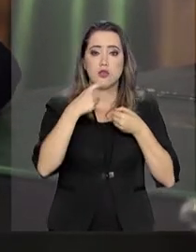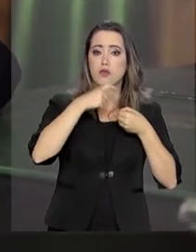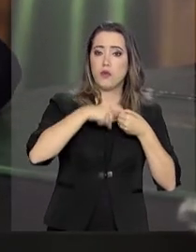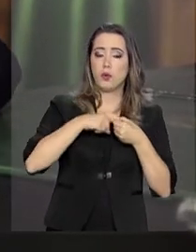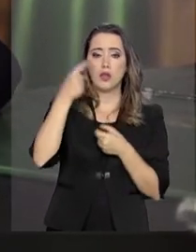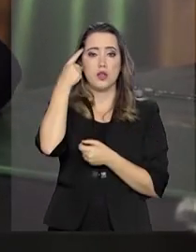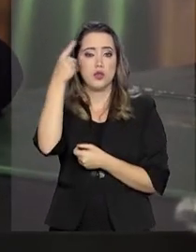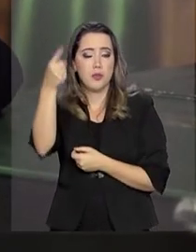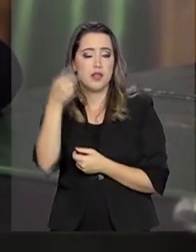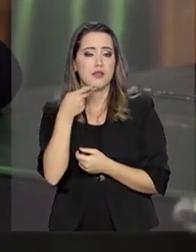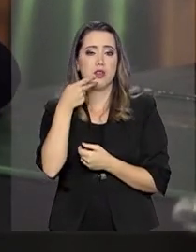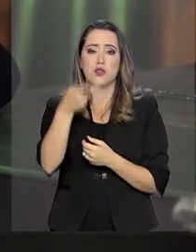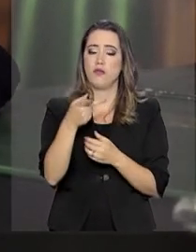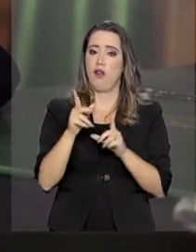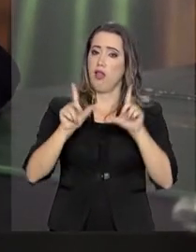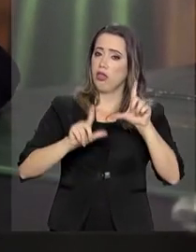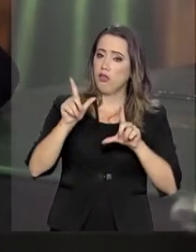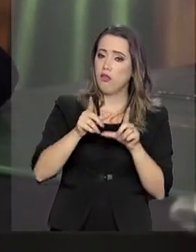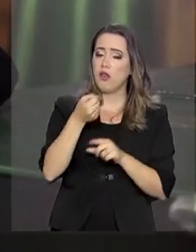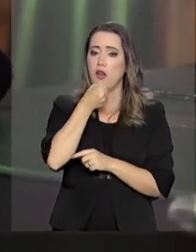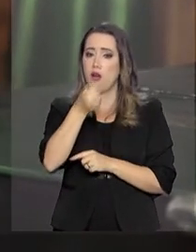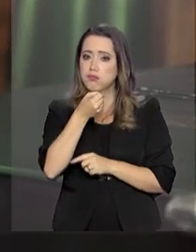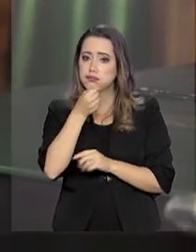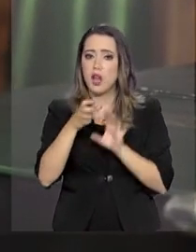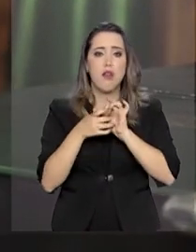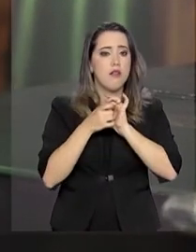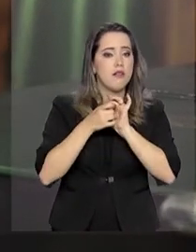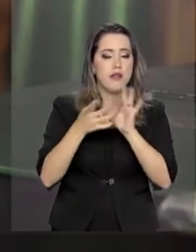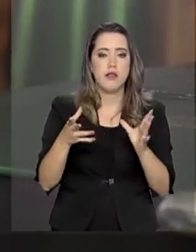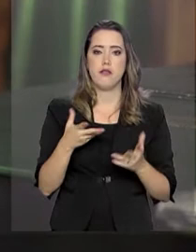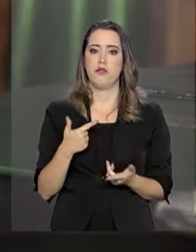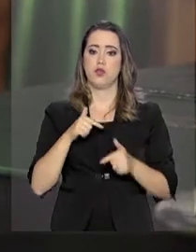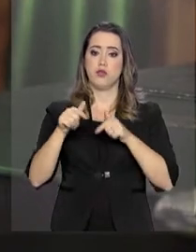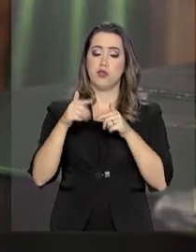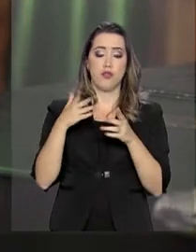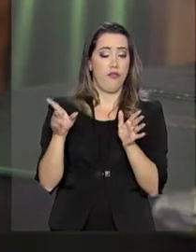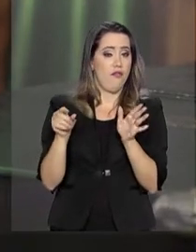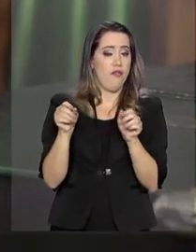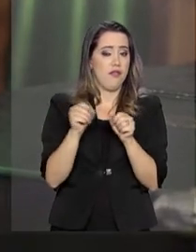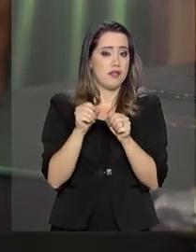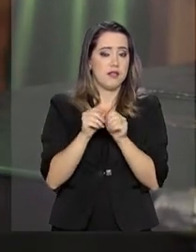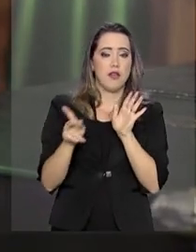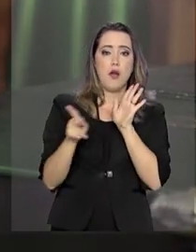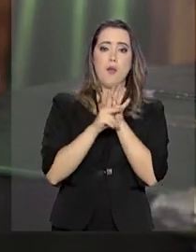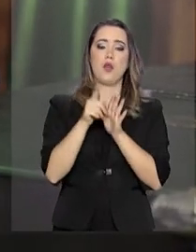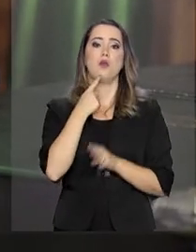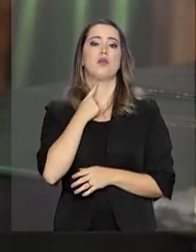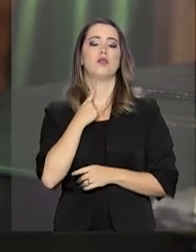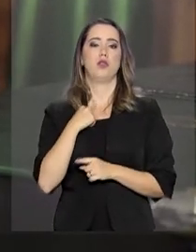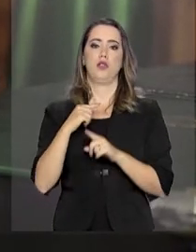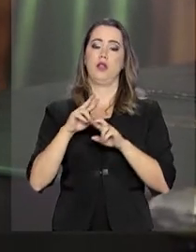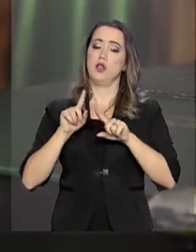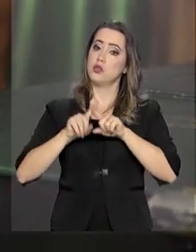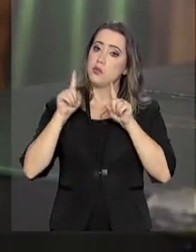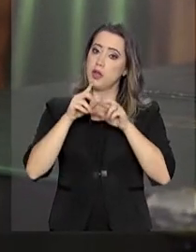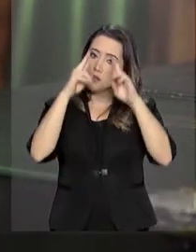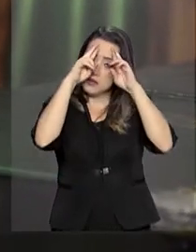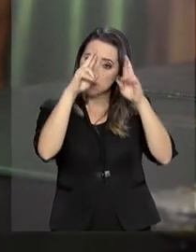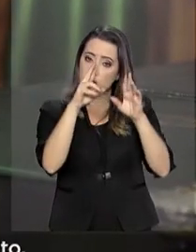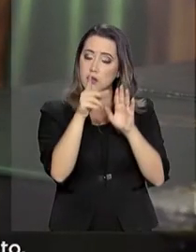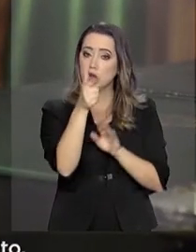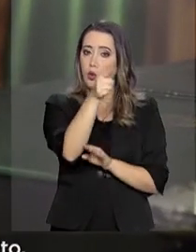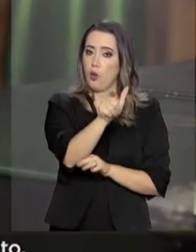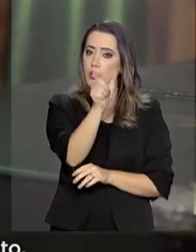celebramos a liberdade da imprensa brasileira a liberdade de agir segundo a própria vontade desde que isso não prejudique o outro